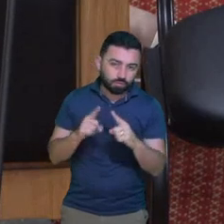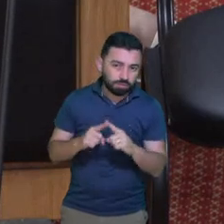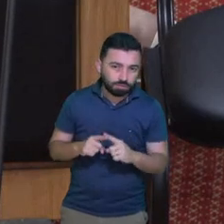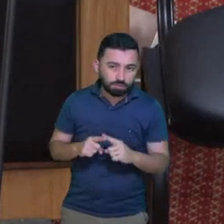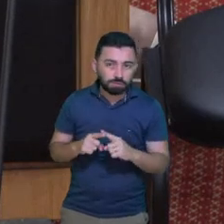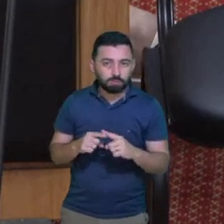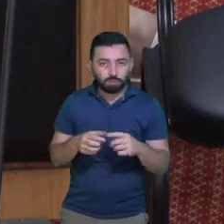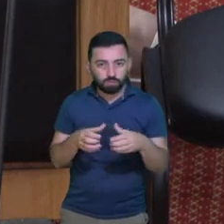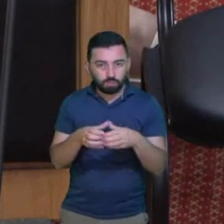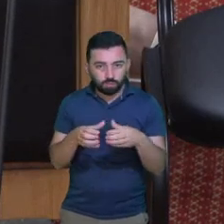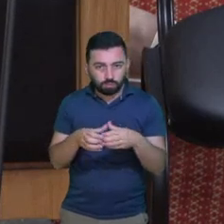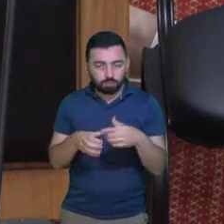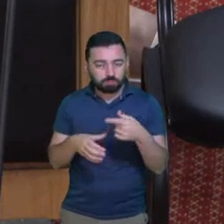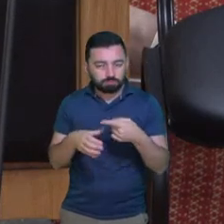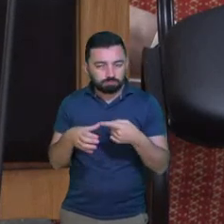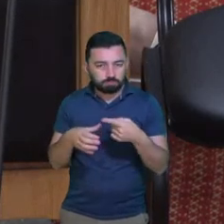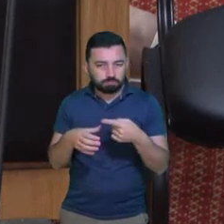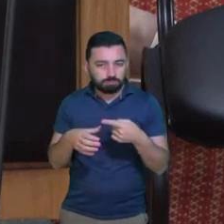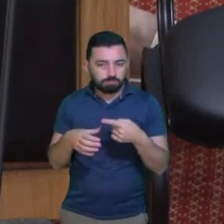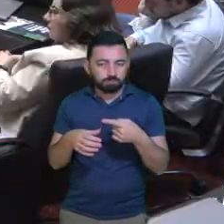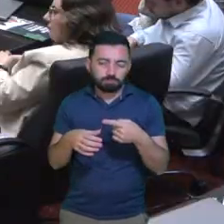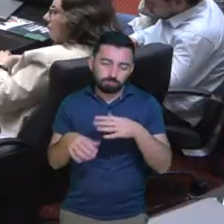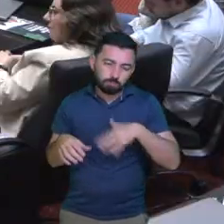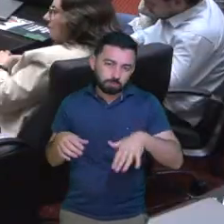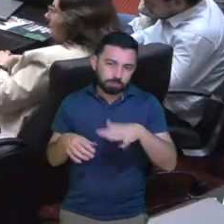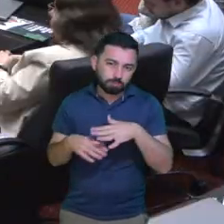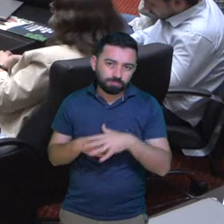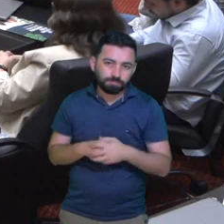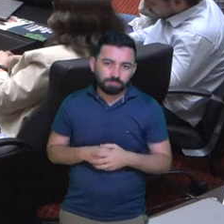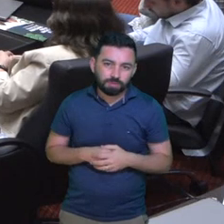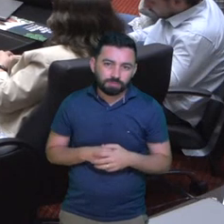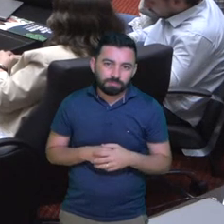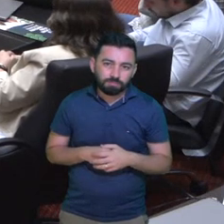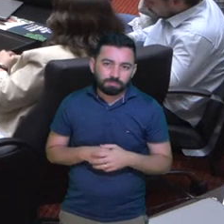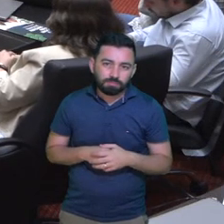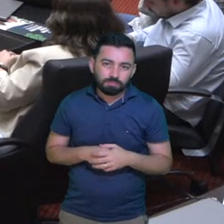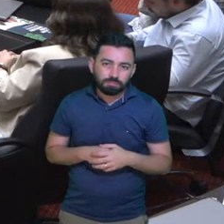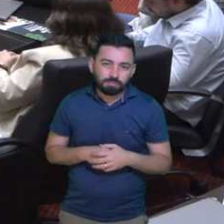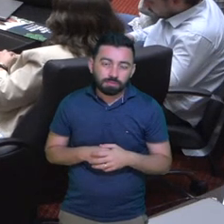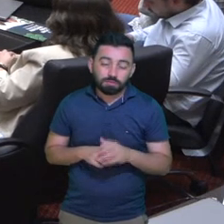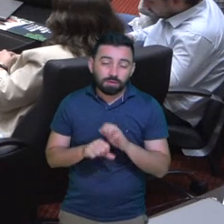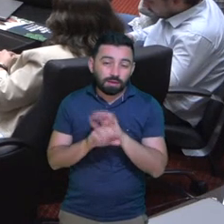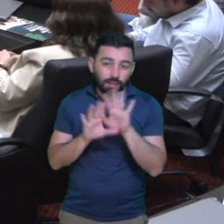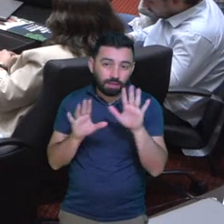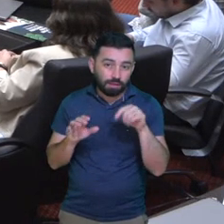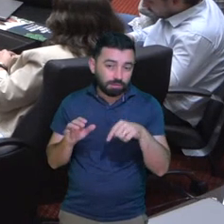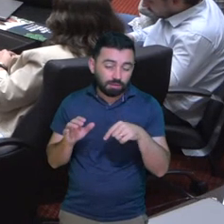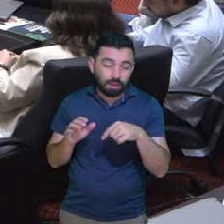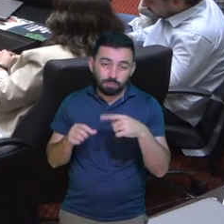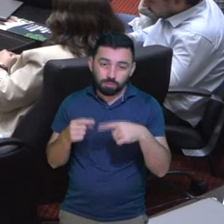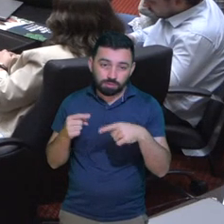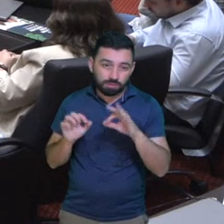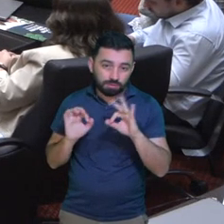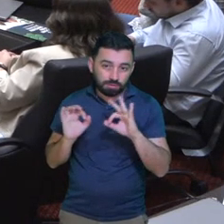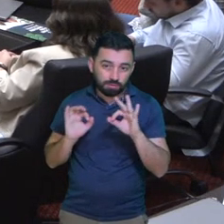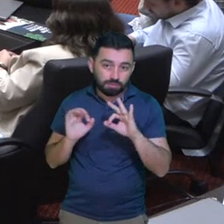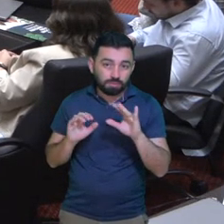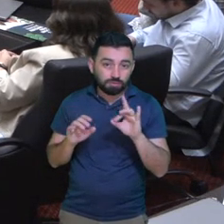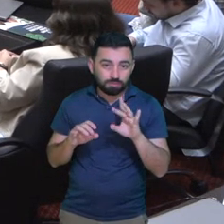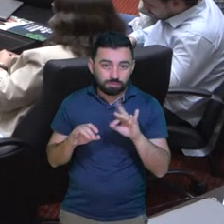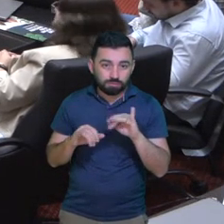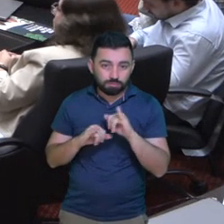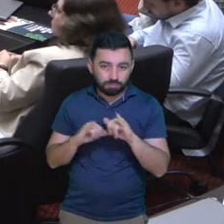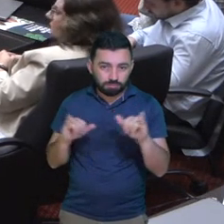comitê e faz todo sentido para nós tá mas assim essa aqui deixar claro isso aqui não é a política tá isso aqui é apenas uma